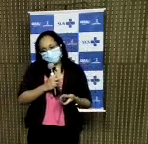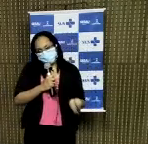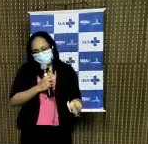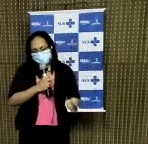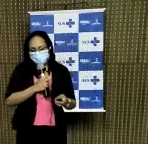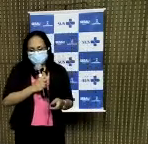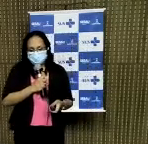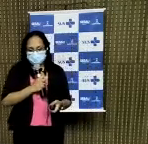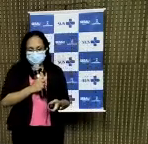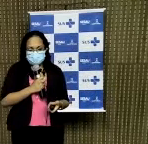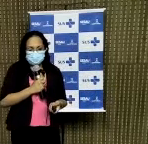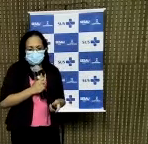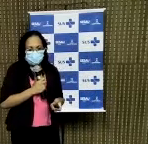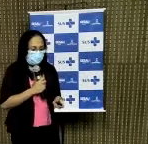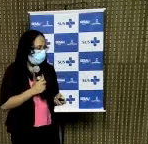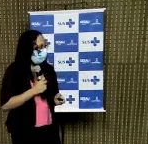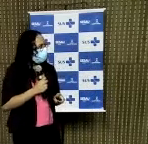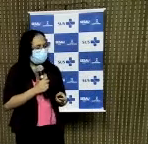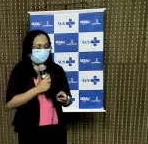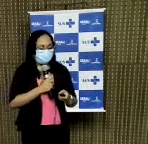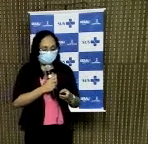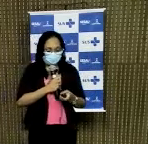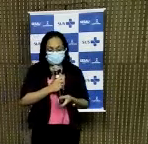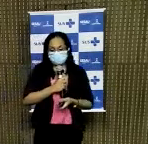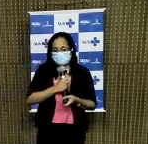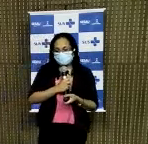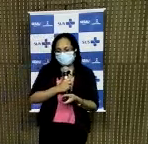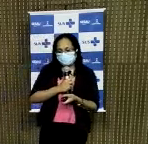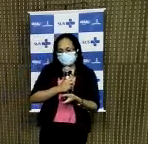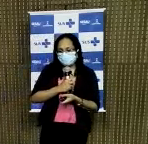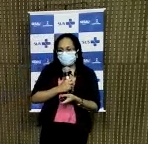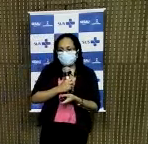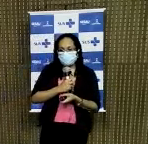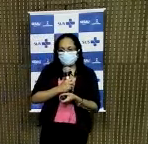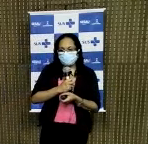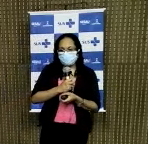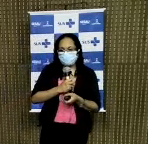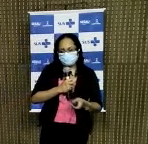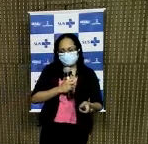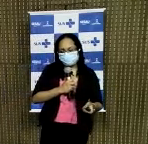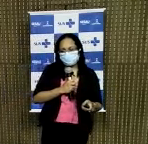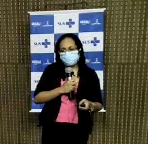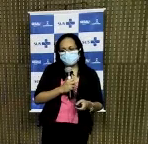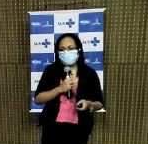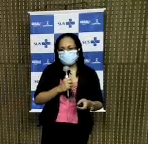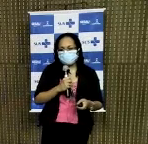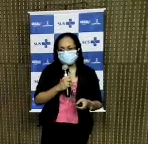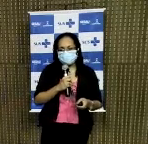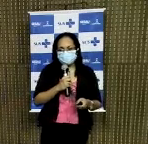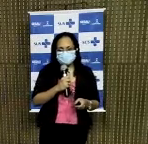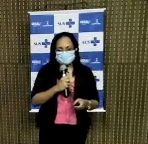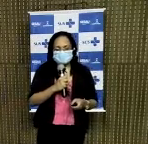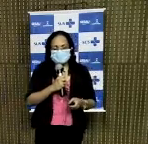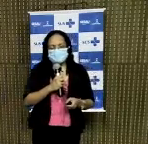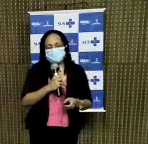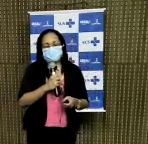e, infelizmente, não pudemos realizar a consulta, a visita domiciliar, né, na primeira semana do pós-parto. Em relação ao